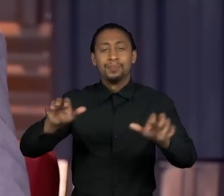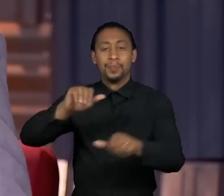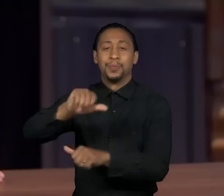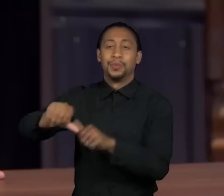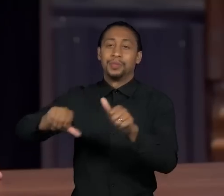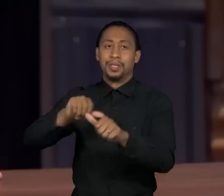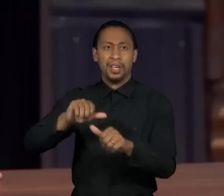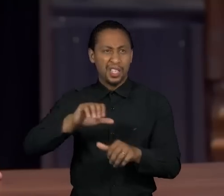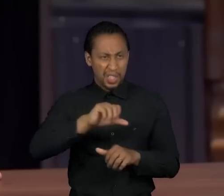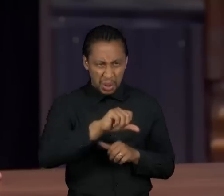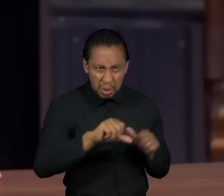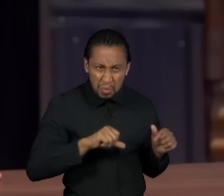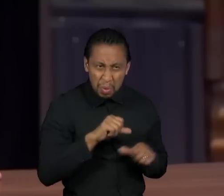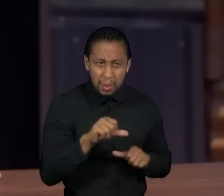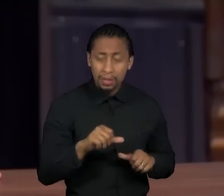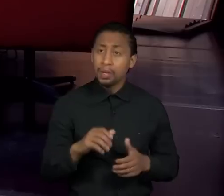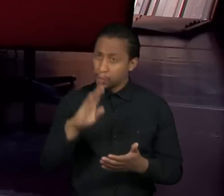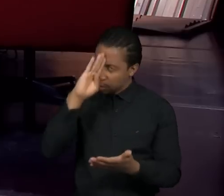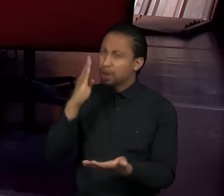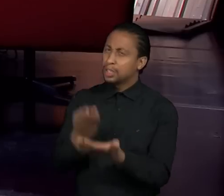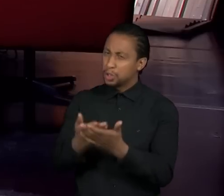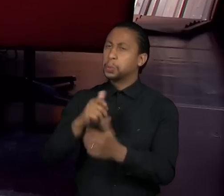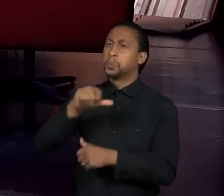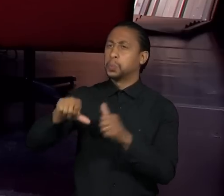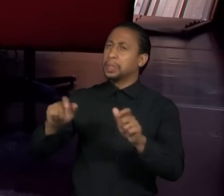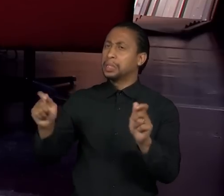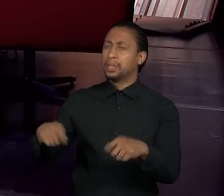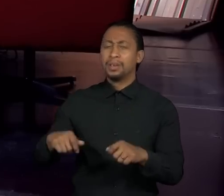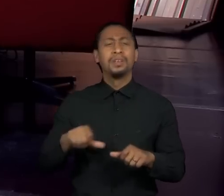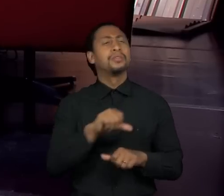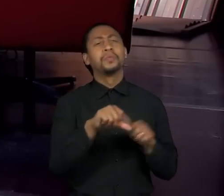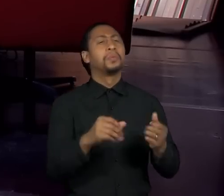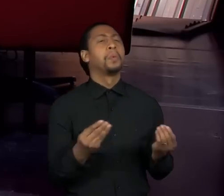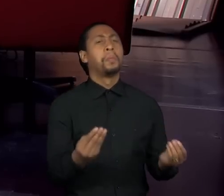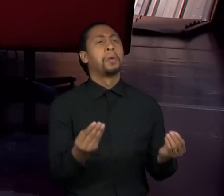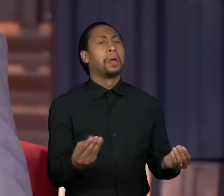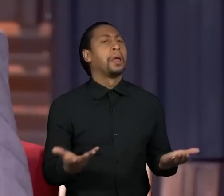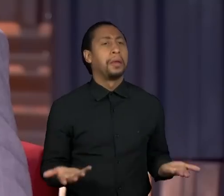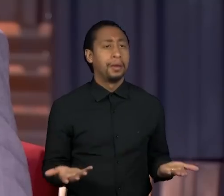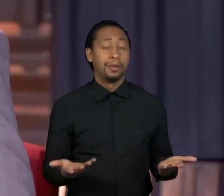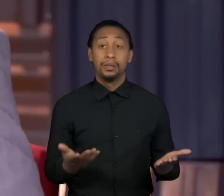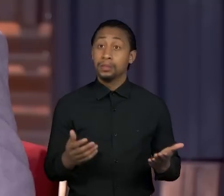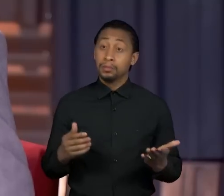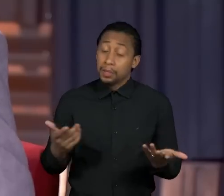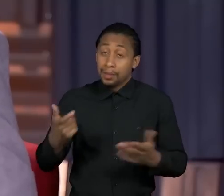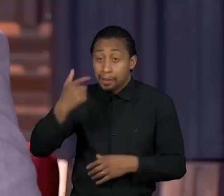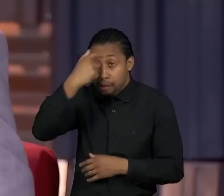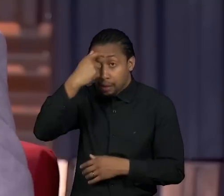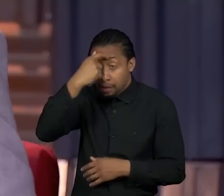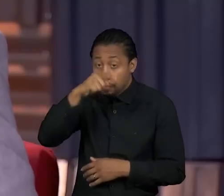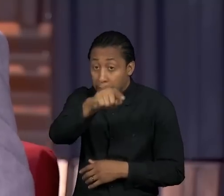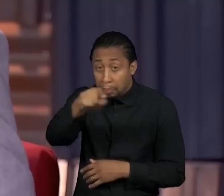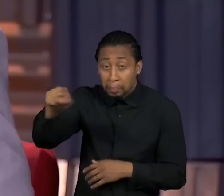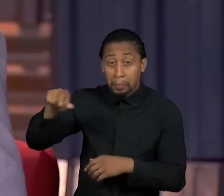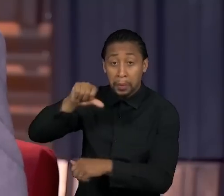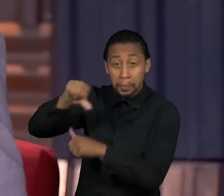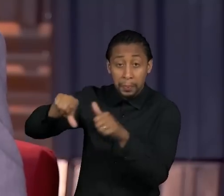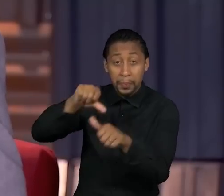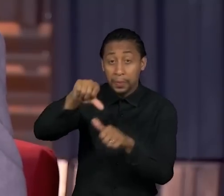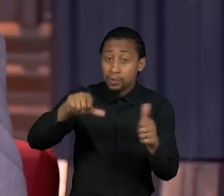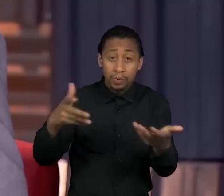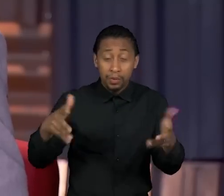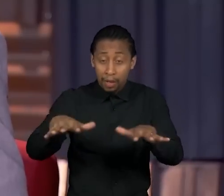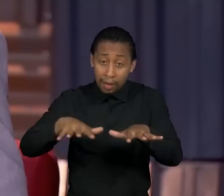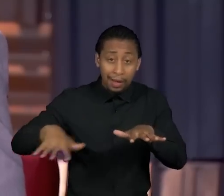ainda. De transformação? Né? Acredito nisso ainda. Transformação para quê? Transformar a cabeça das pessoas, né? Subverter o